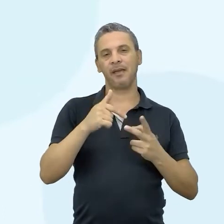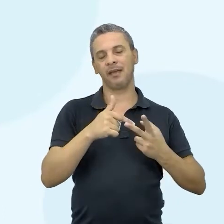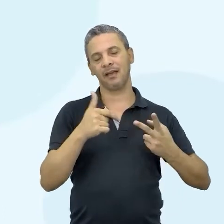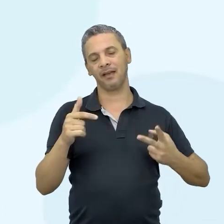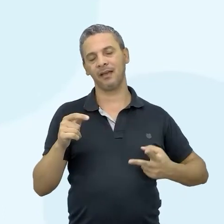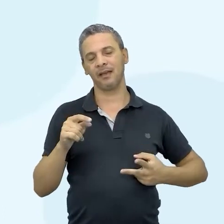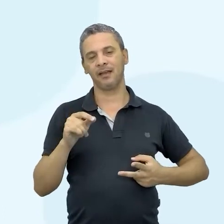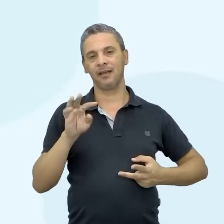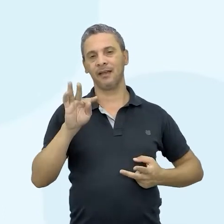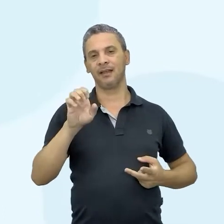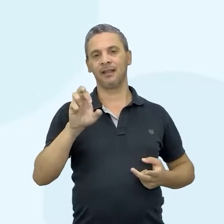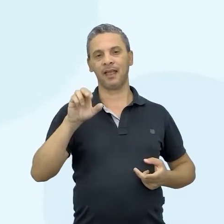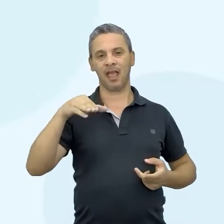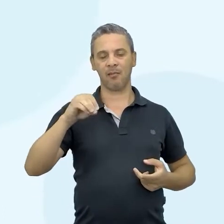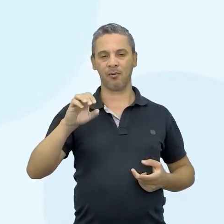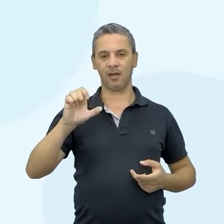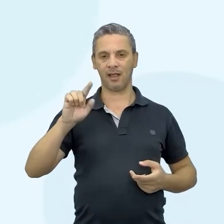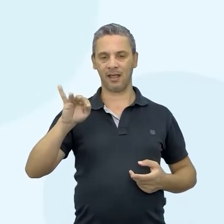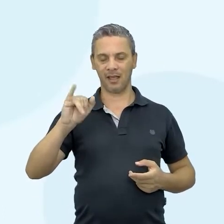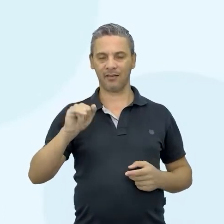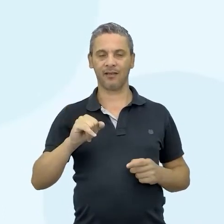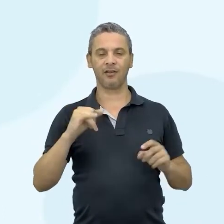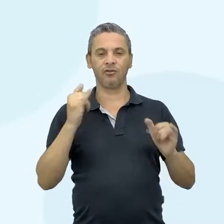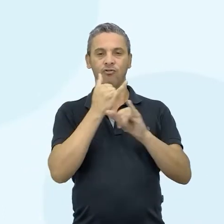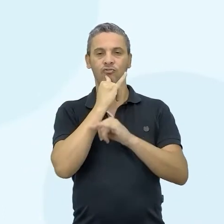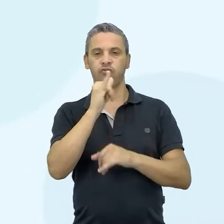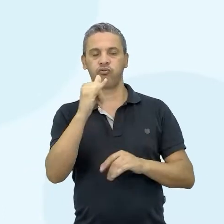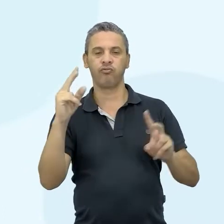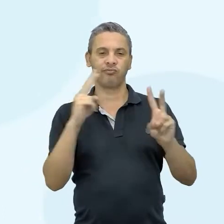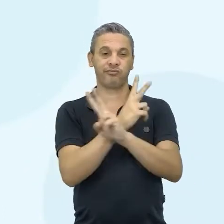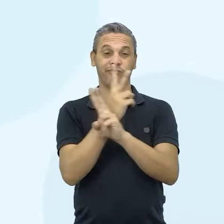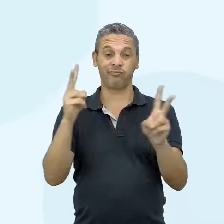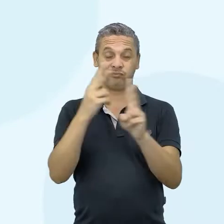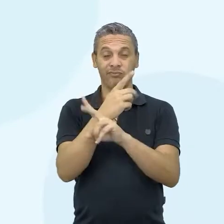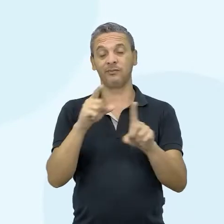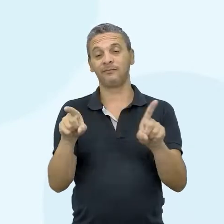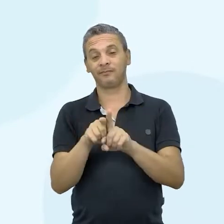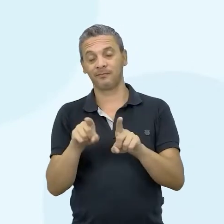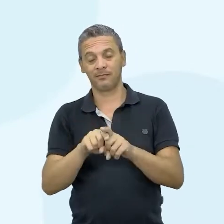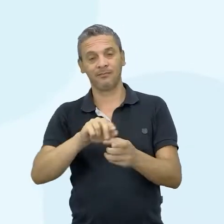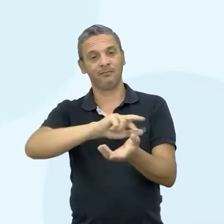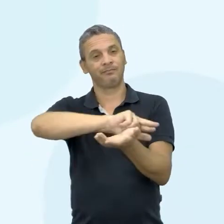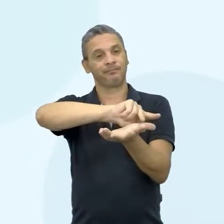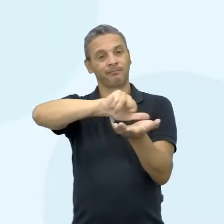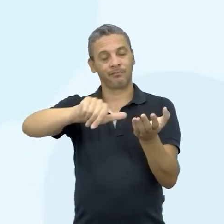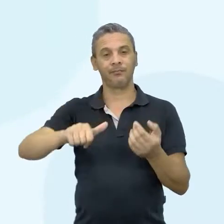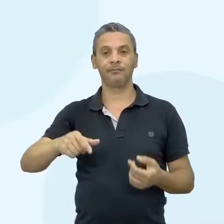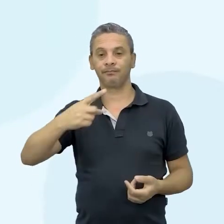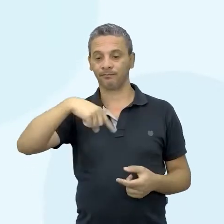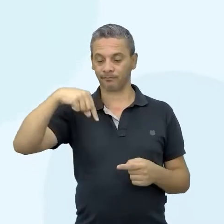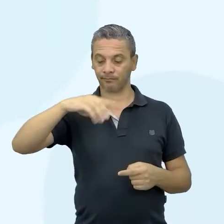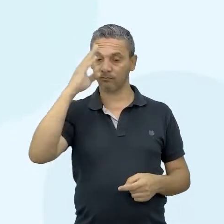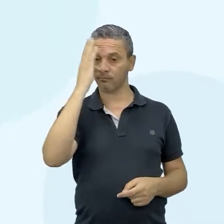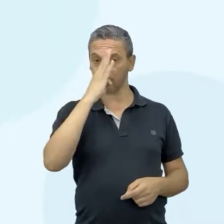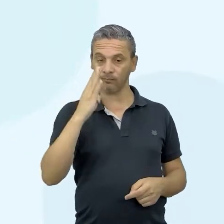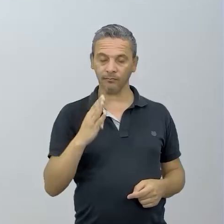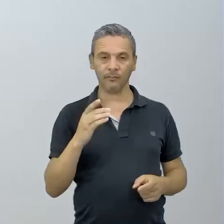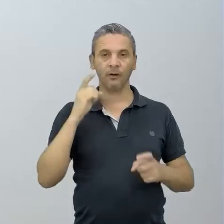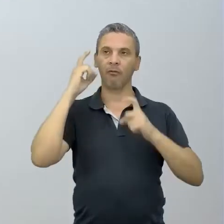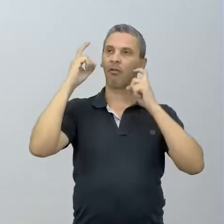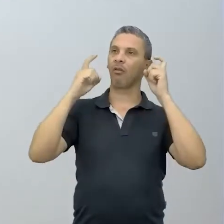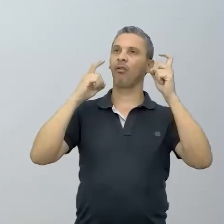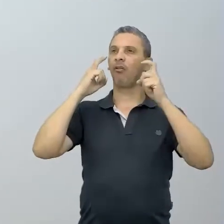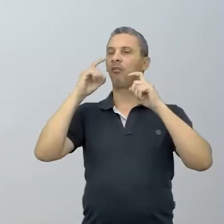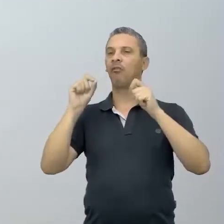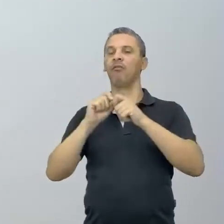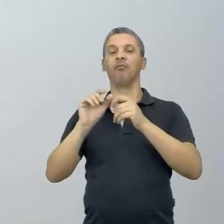a gente tem outras também eólicas, nuclear, solar, a gente tem todas essas variedades. Então ainda o Brasil não se preocupa em